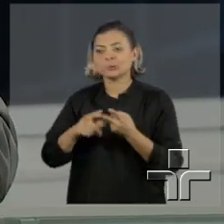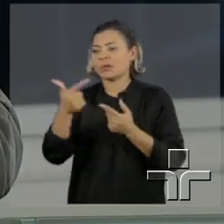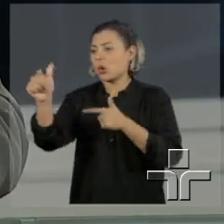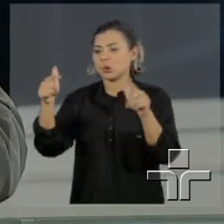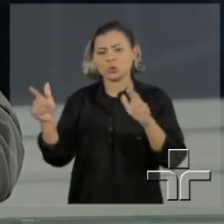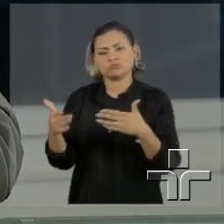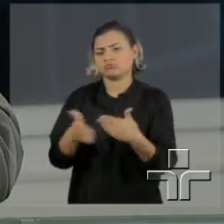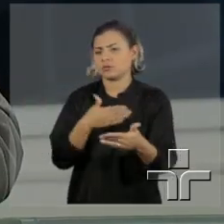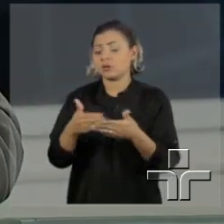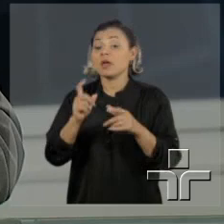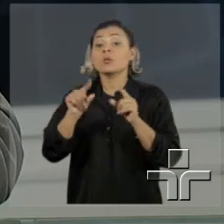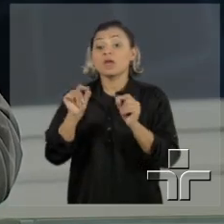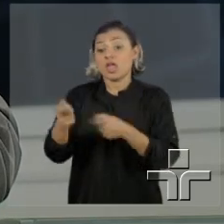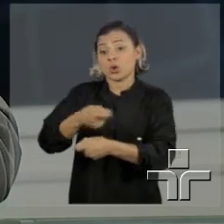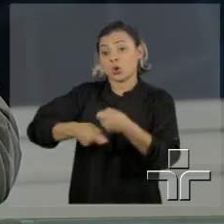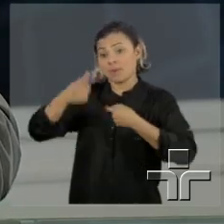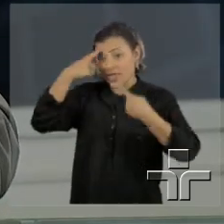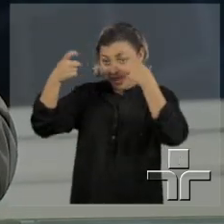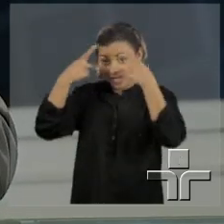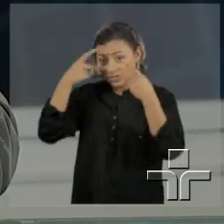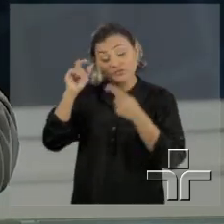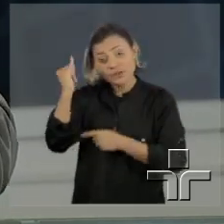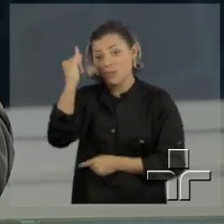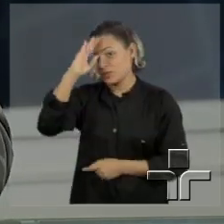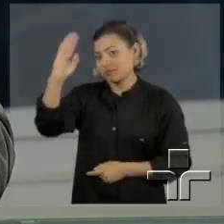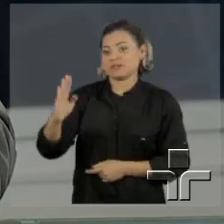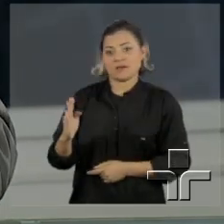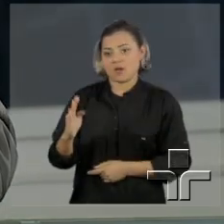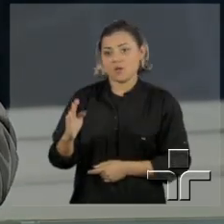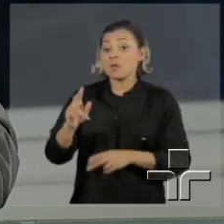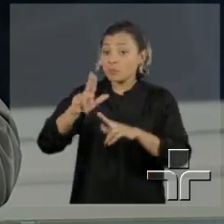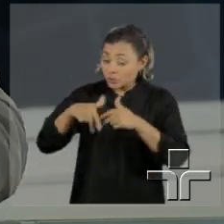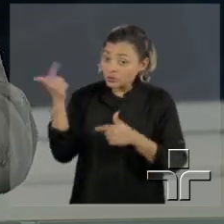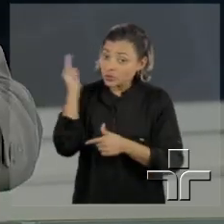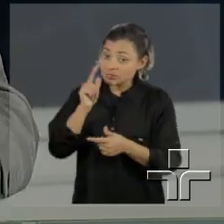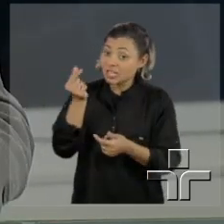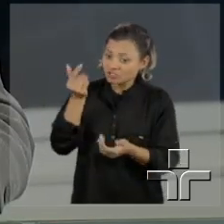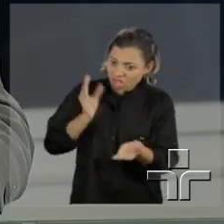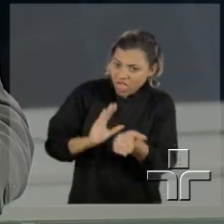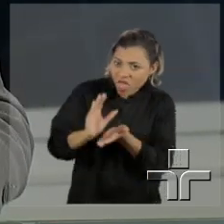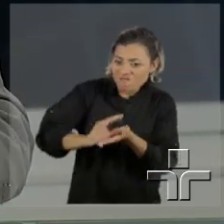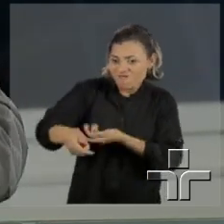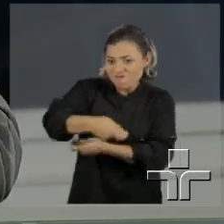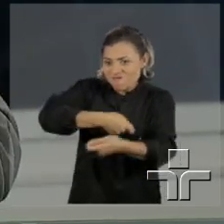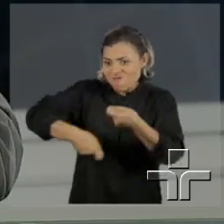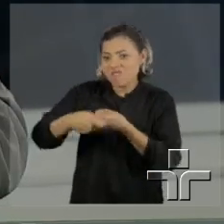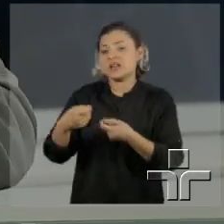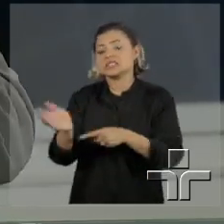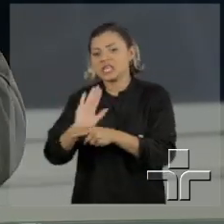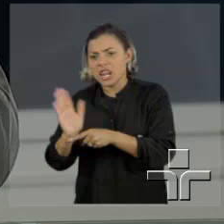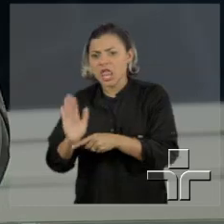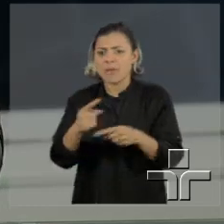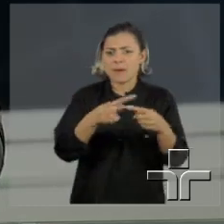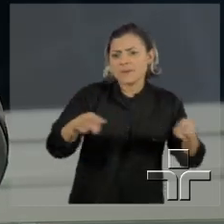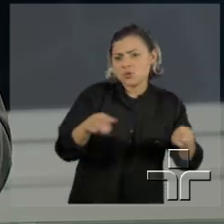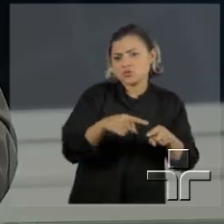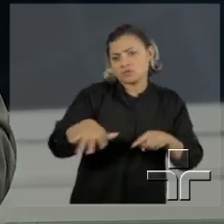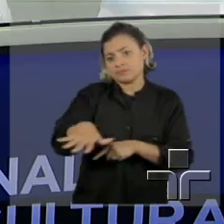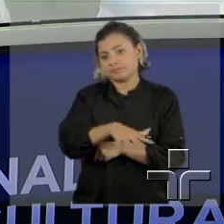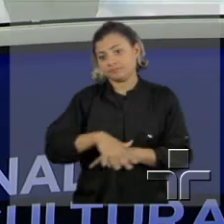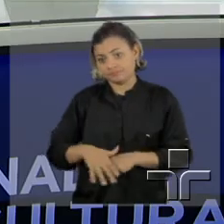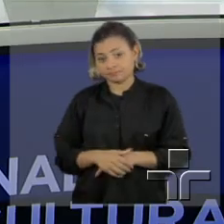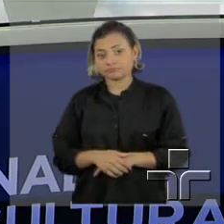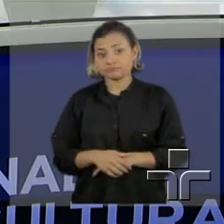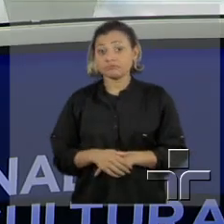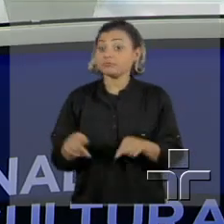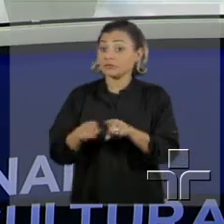criativa, que o mundo hoje caminha nisso. Então, gera-se muito dinheiro com o cinema, com a música, com o empreendedorismo nessa área. E gera muito